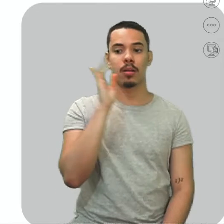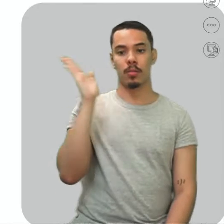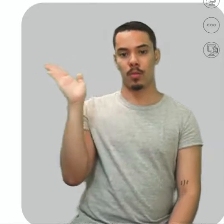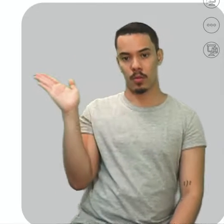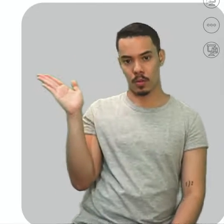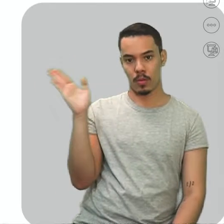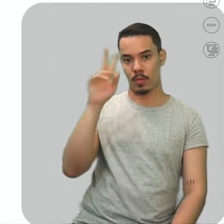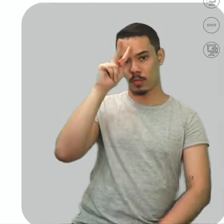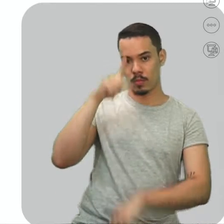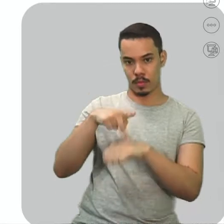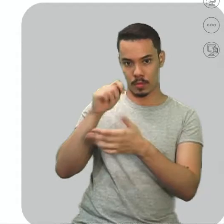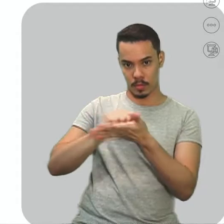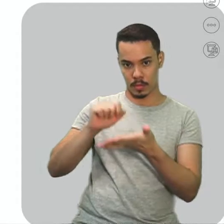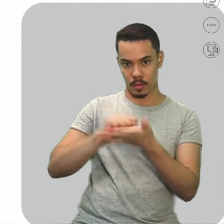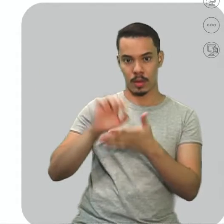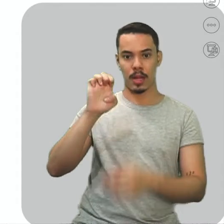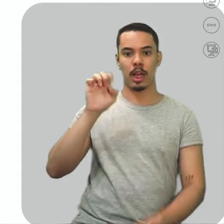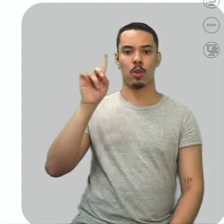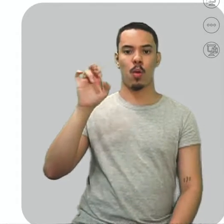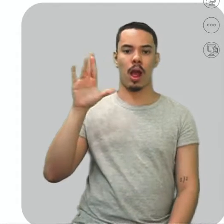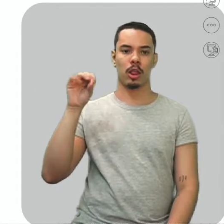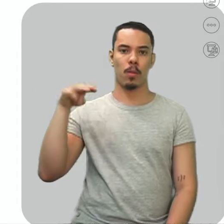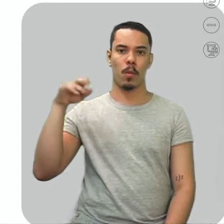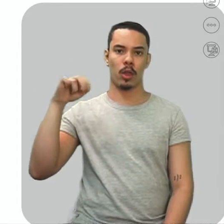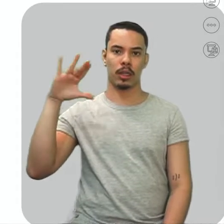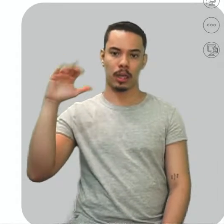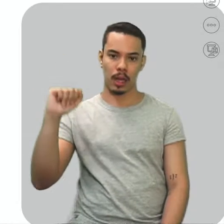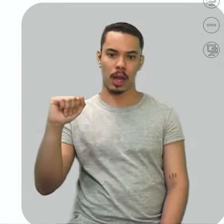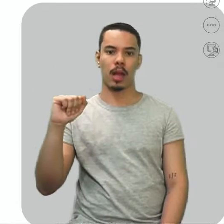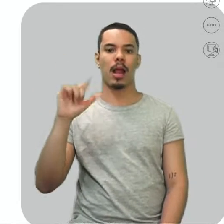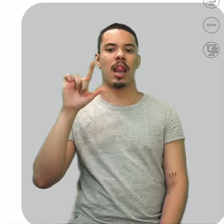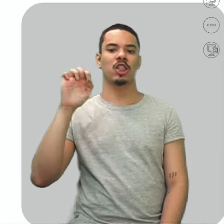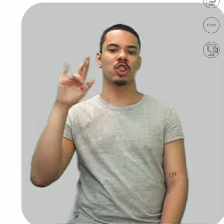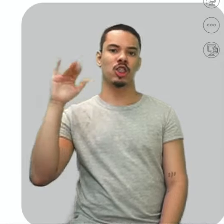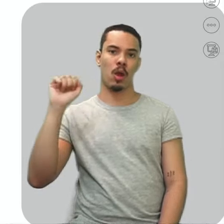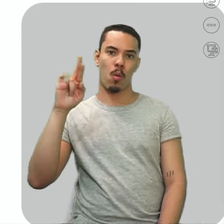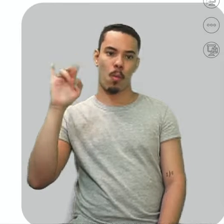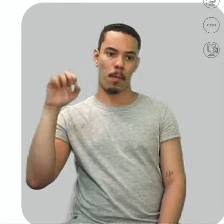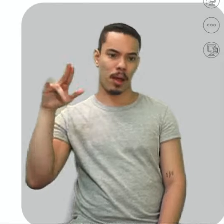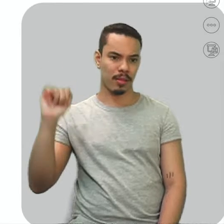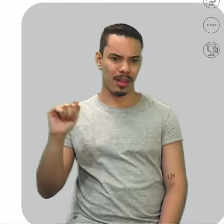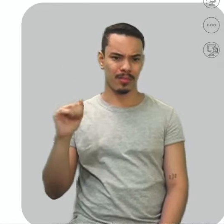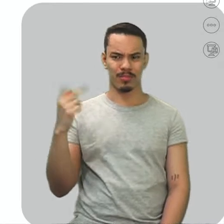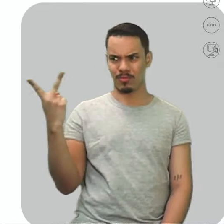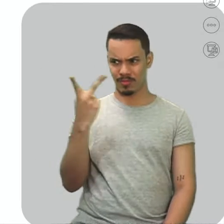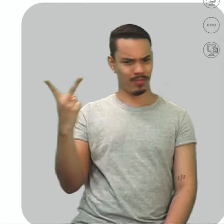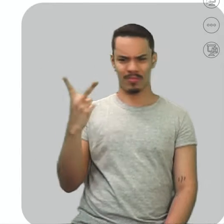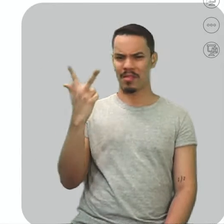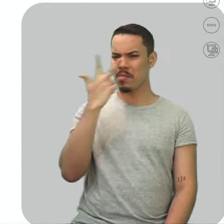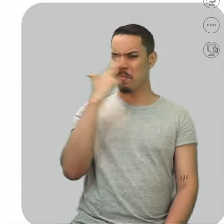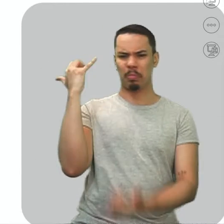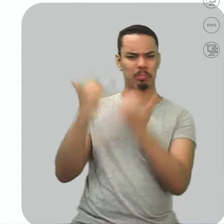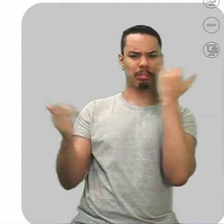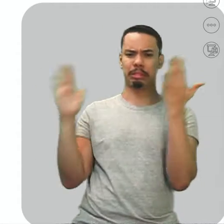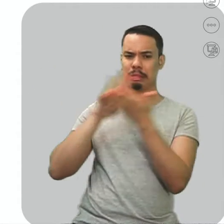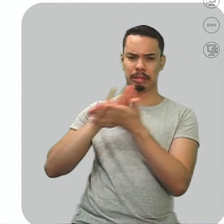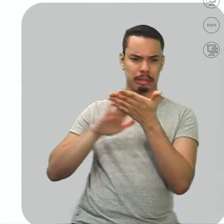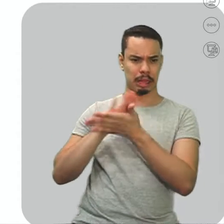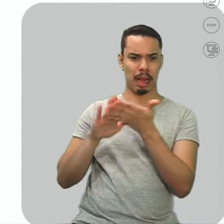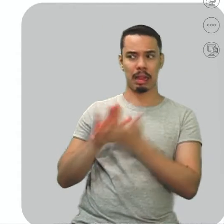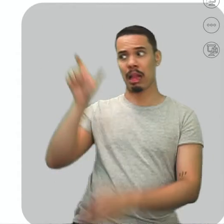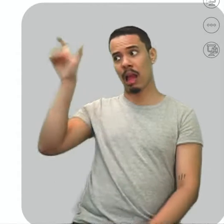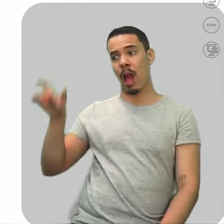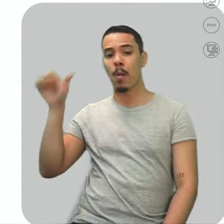o Eduardo e Mônica Legião Urbana Eduardo e Mônica eram nada parecidos ela